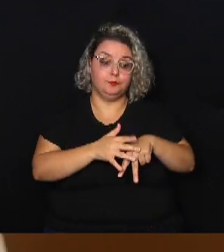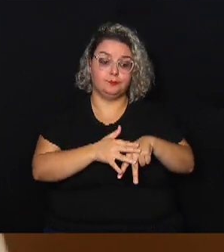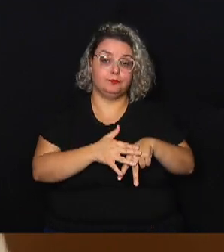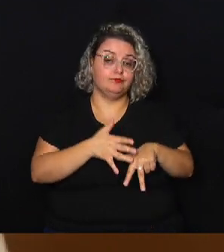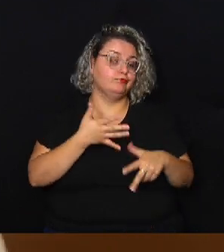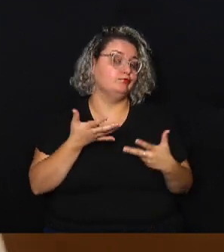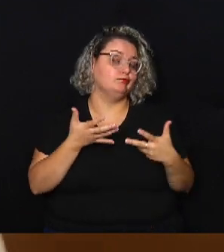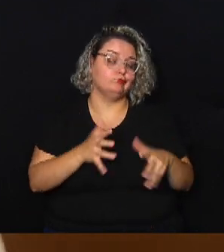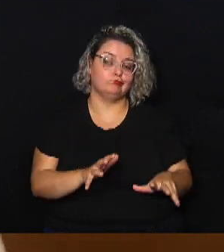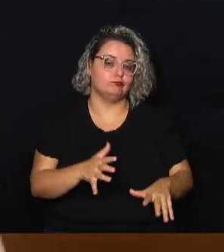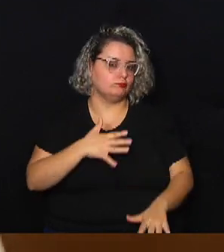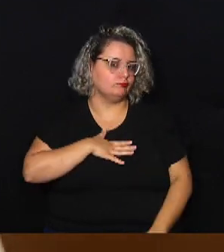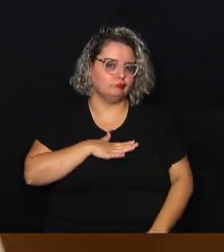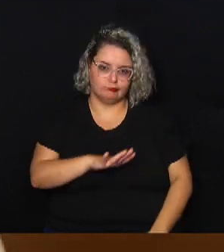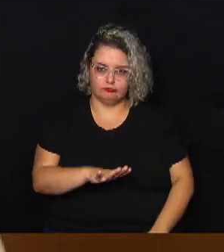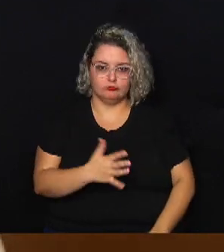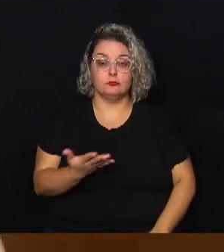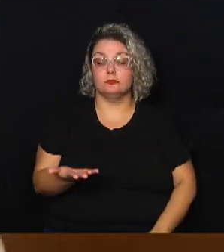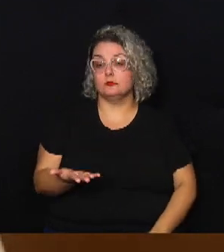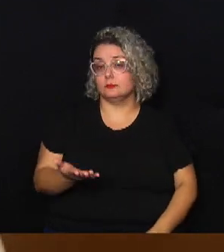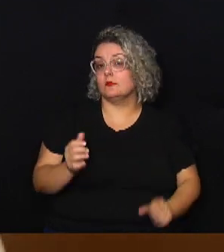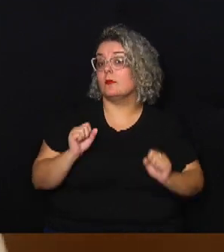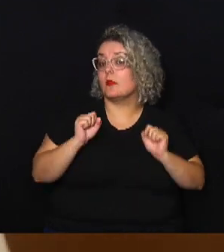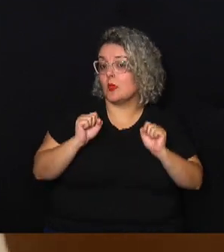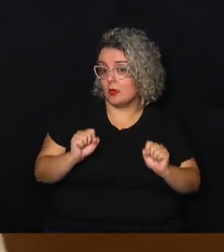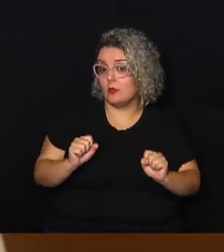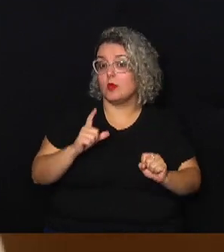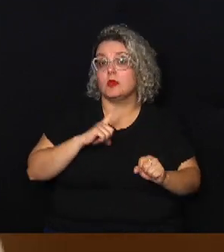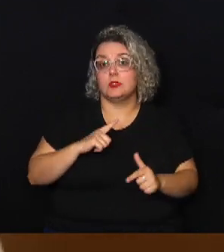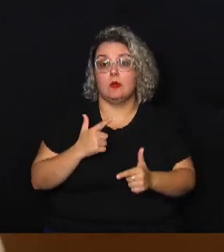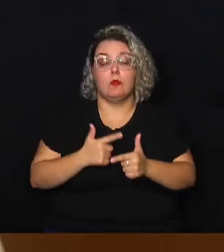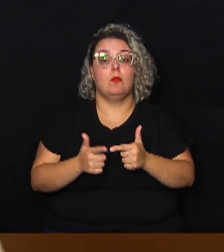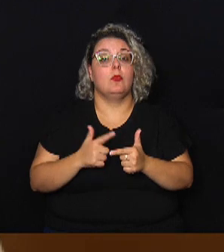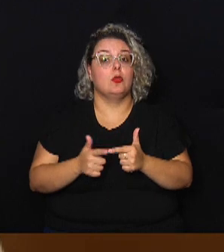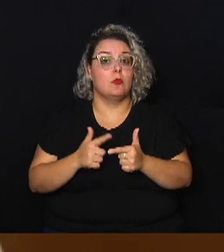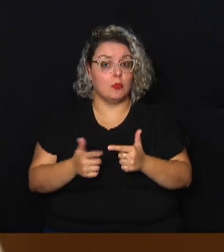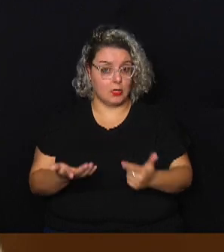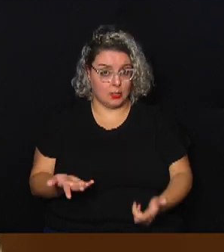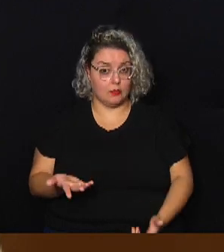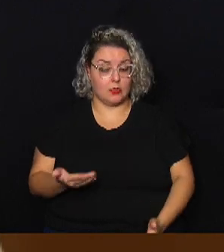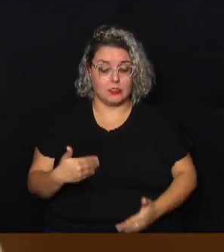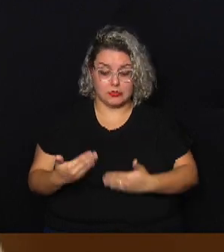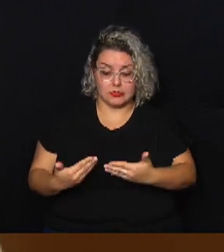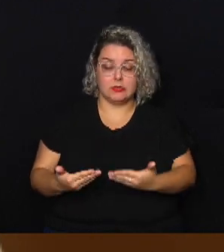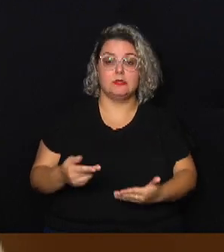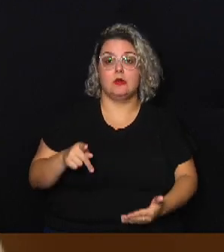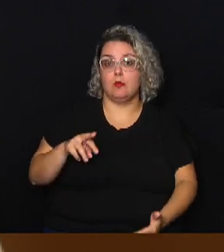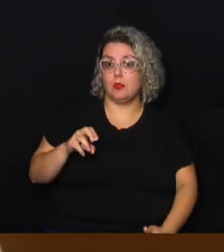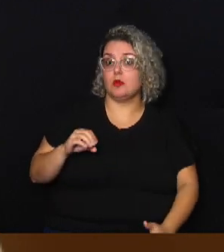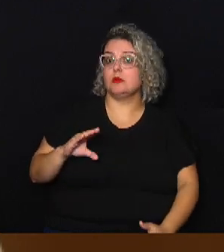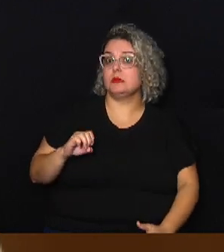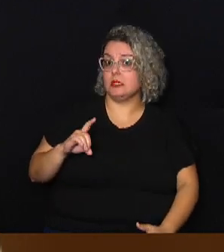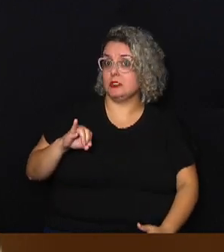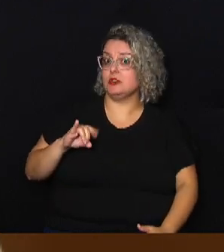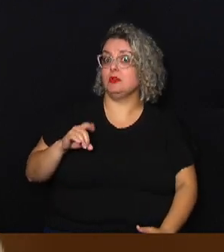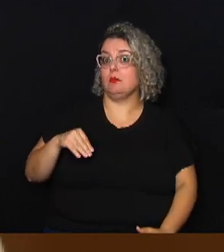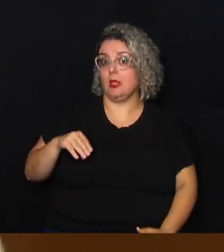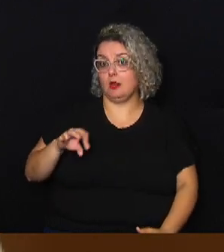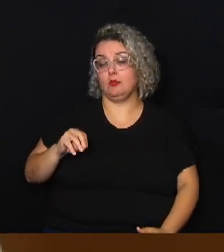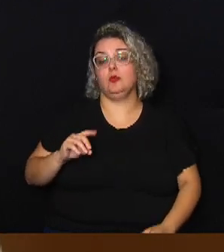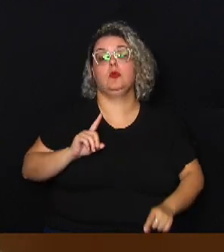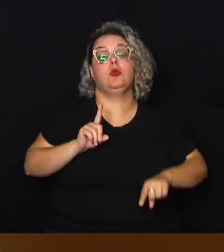insatisfeito, ele pode ter complicações desse procedimento, né? Então, isso até gerar